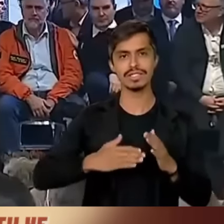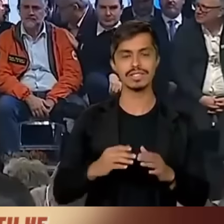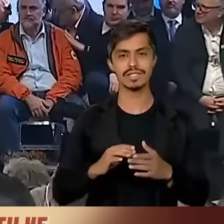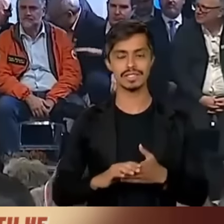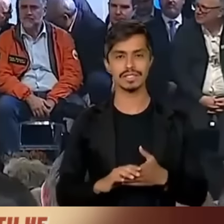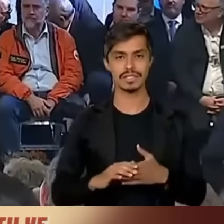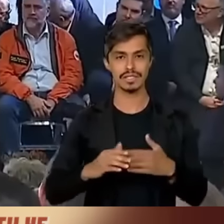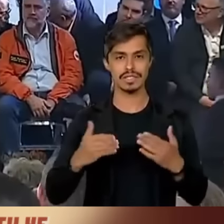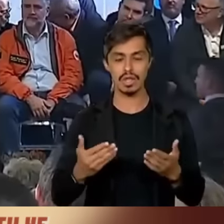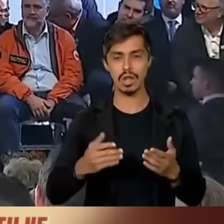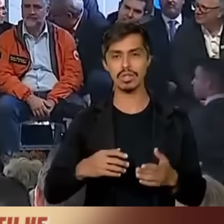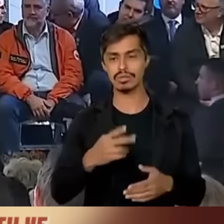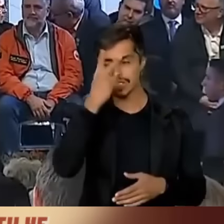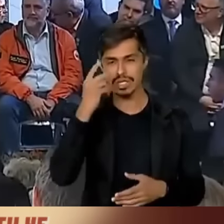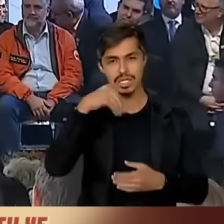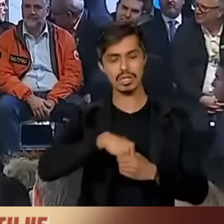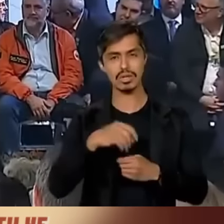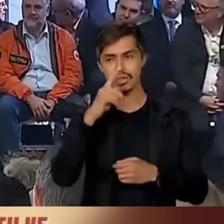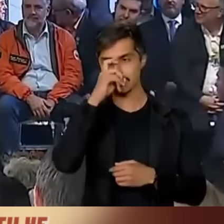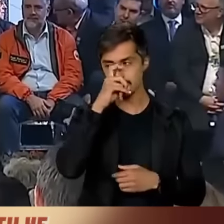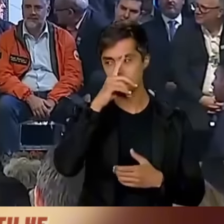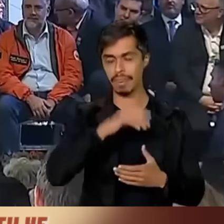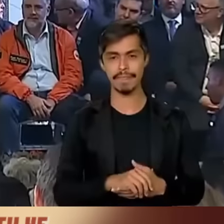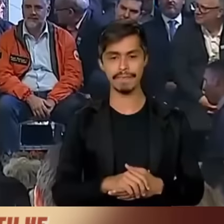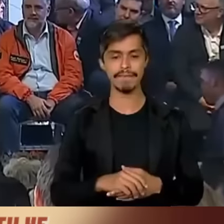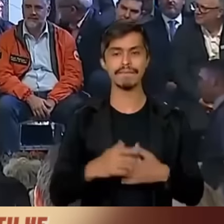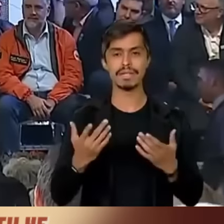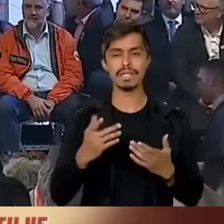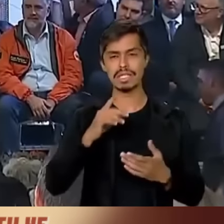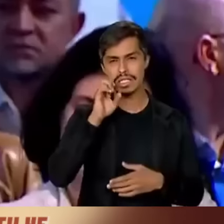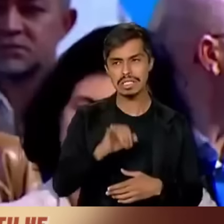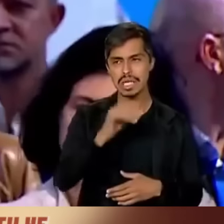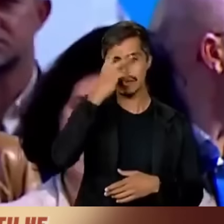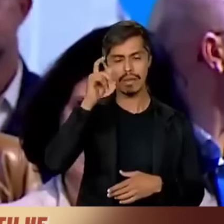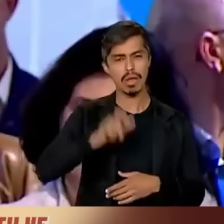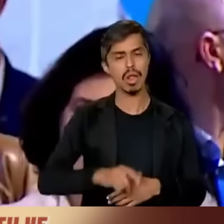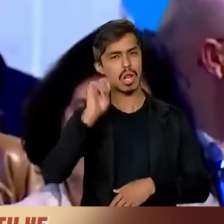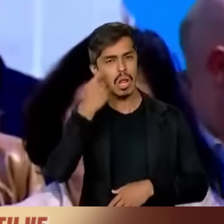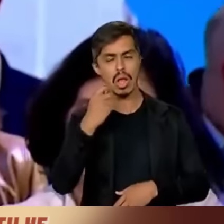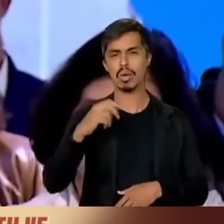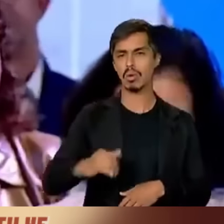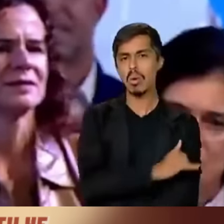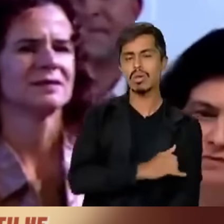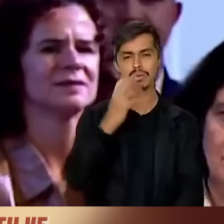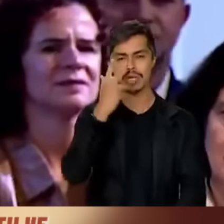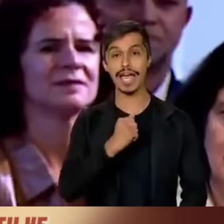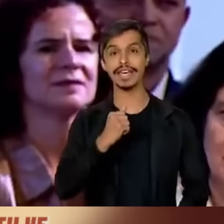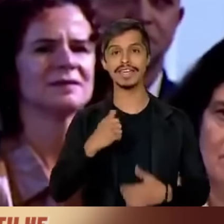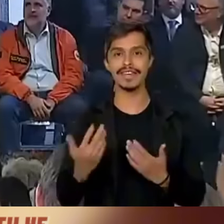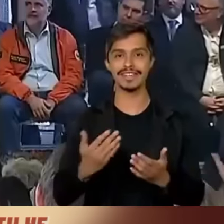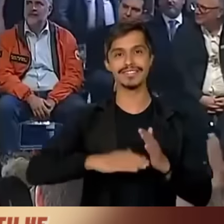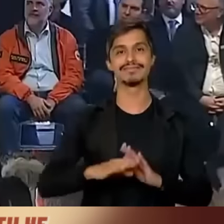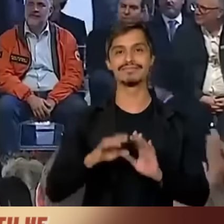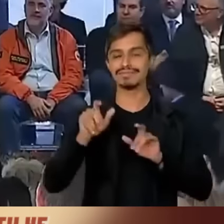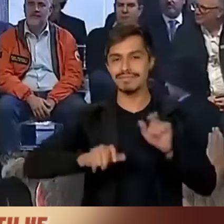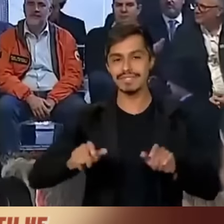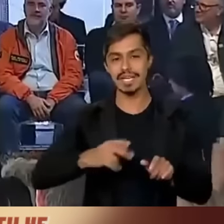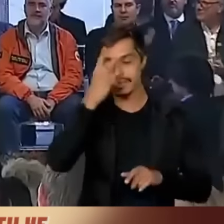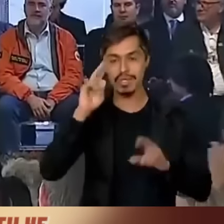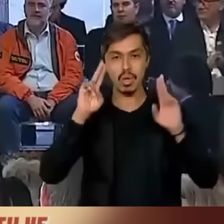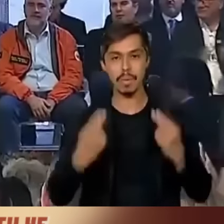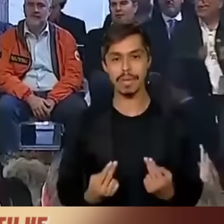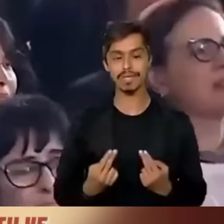Porque quando entra uma pessoa no hospital para se tratar, a gente não vê se ele é negro, se ele é branco, se ele é alto, se ele é gordo, se ele é bonito, se ele é feio. A gente vê um ser